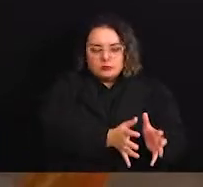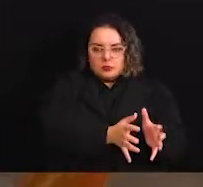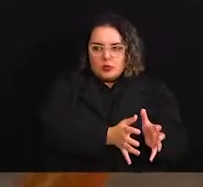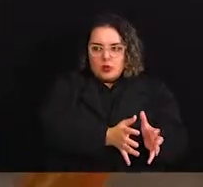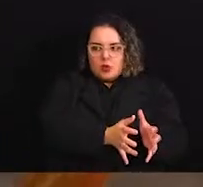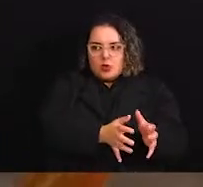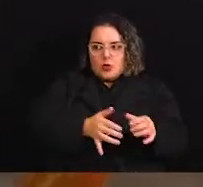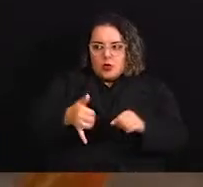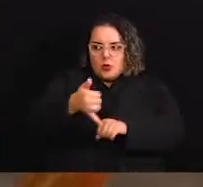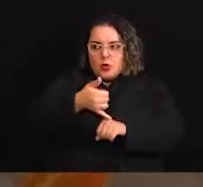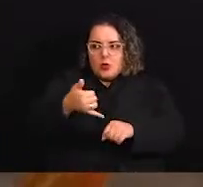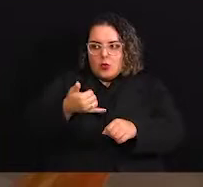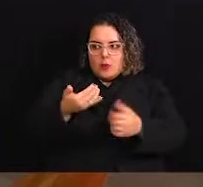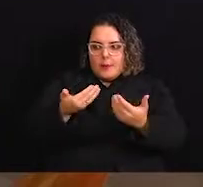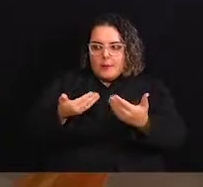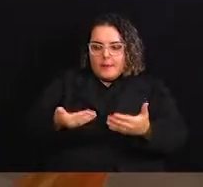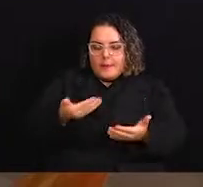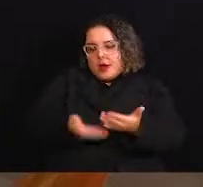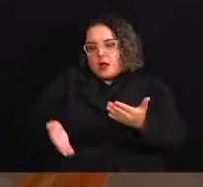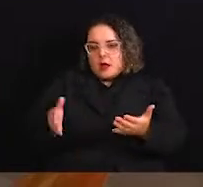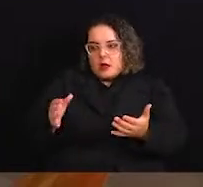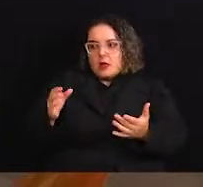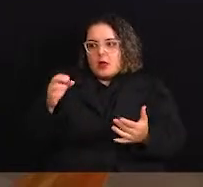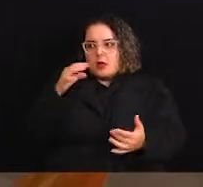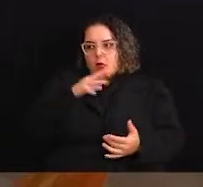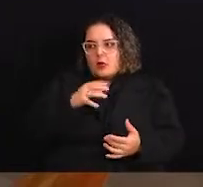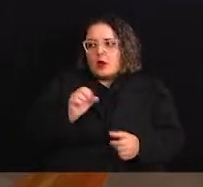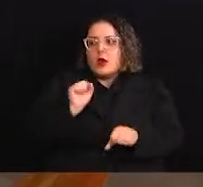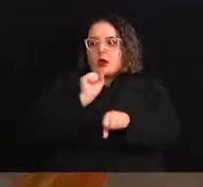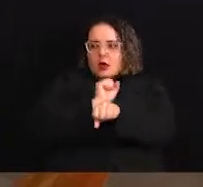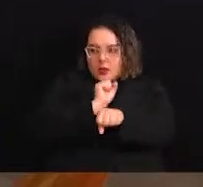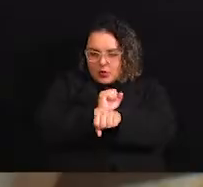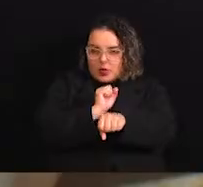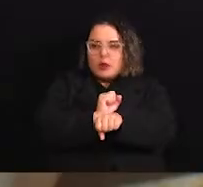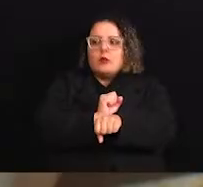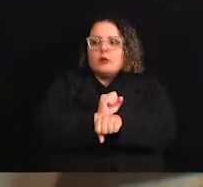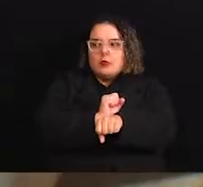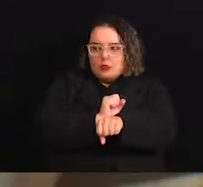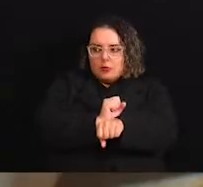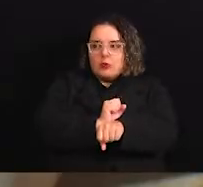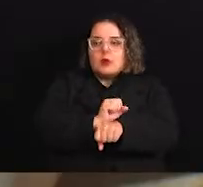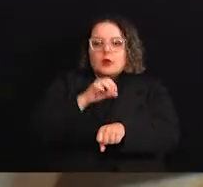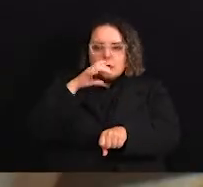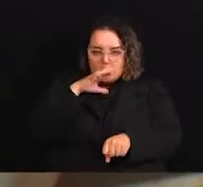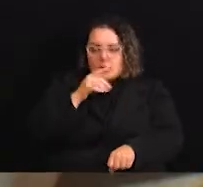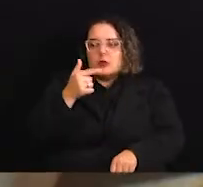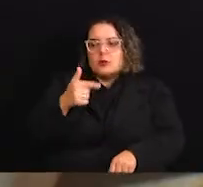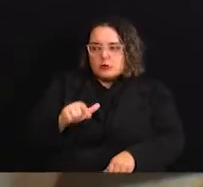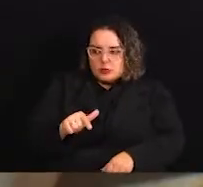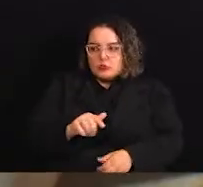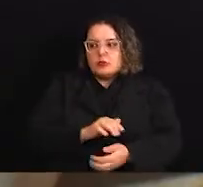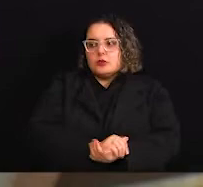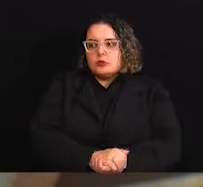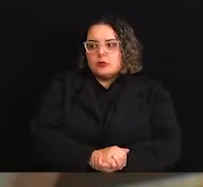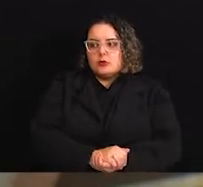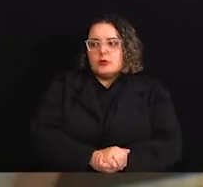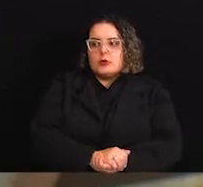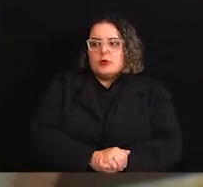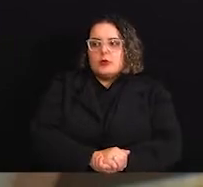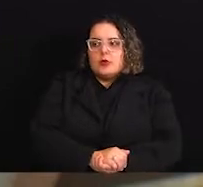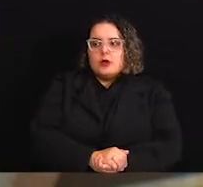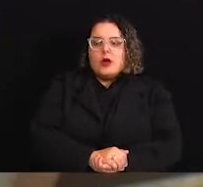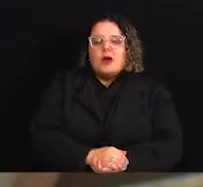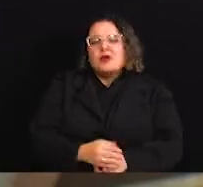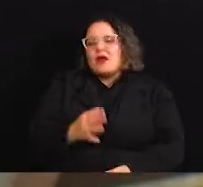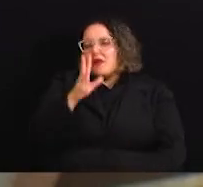você fez, o óleo já perdeu aquele calor. Você espera ele esquentar de novo? Isso, espera esquentar um pouquinho de novo. Ah. Pra ele, senão o frango vai